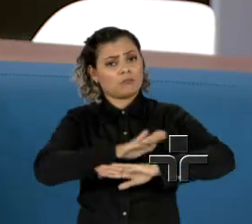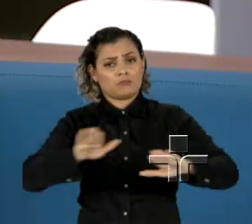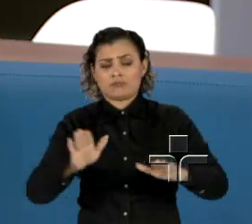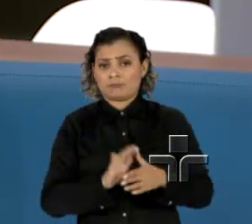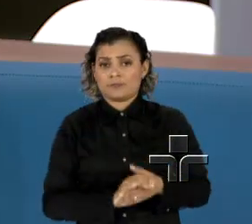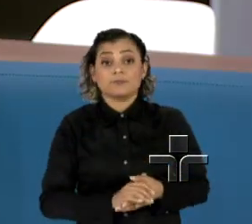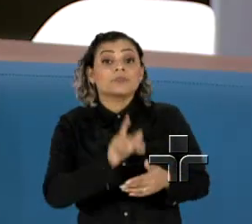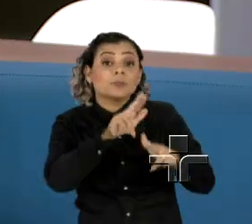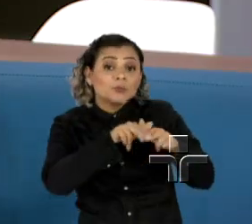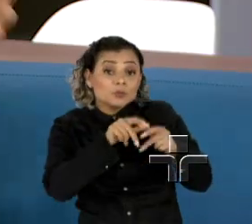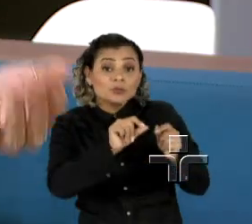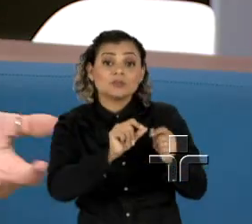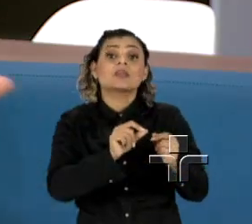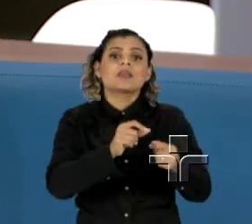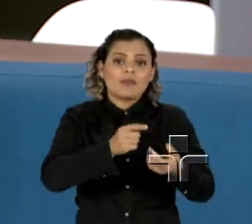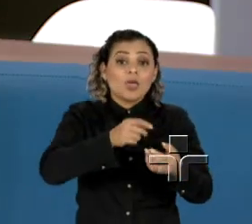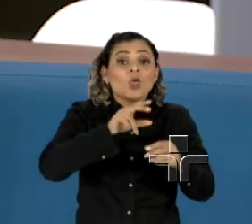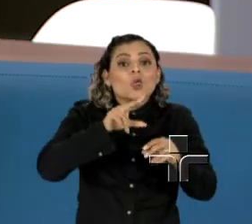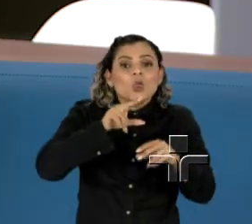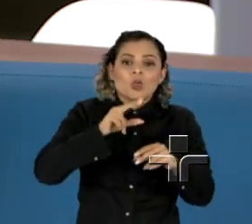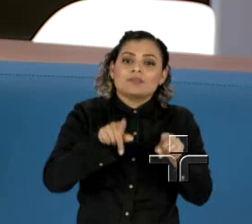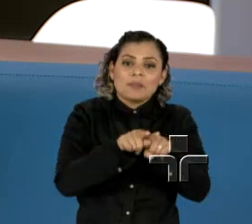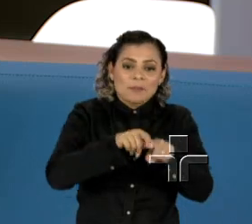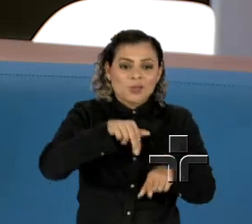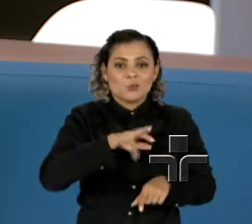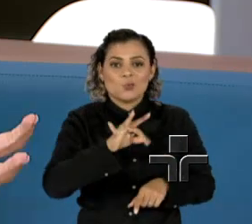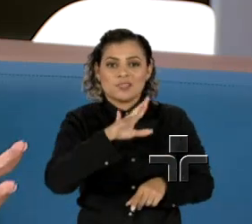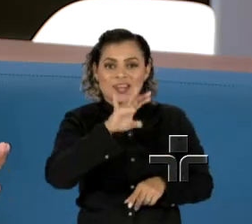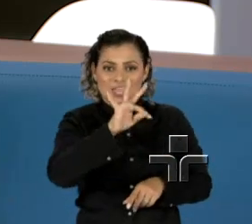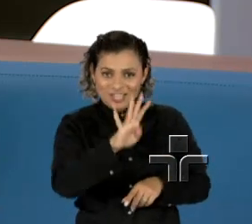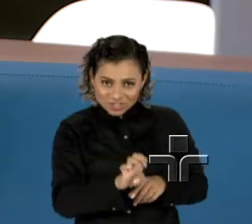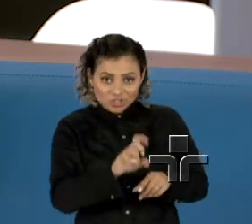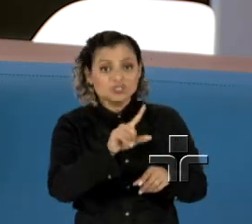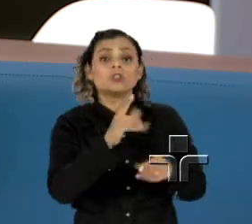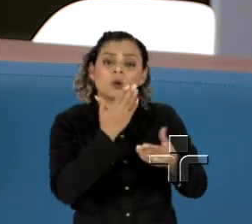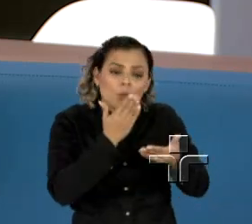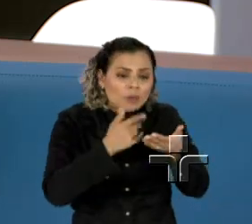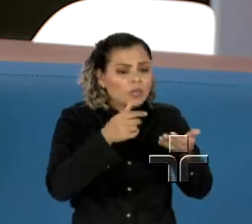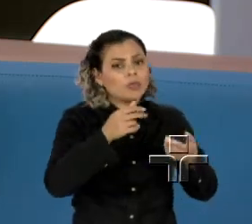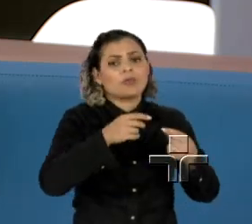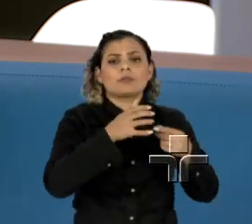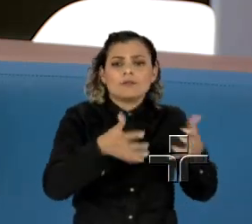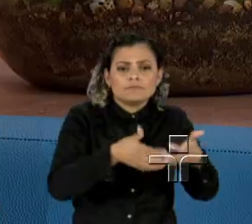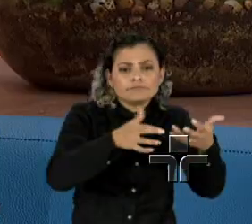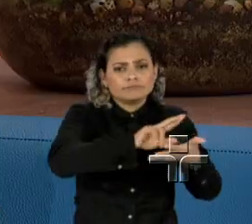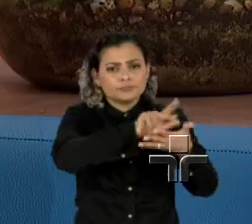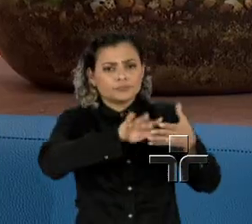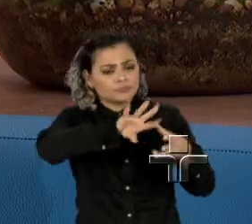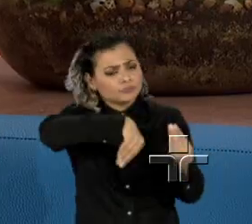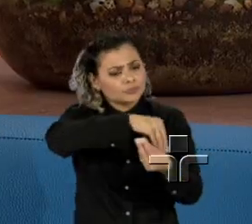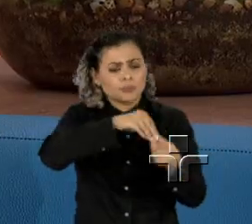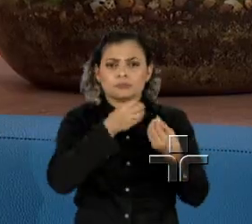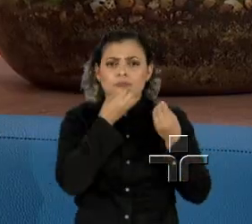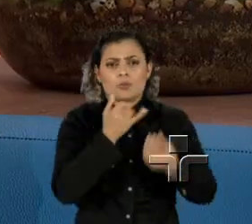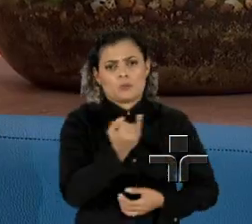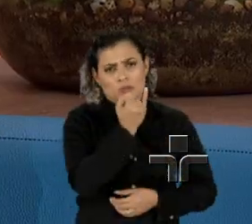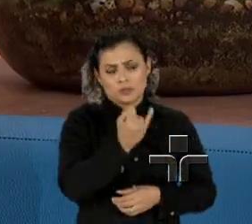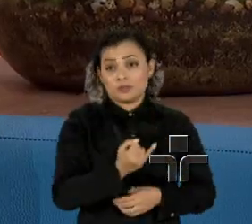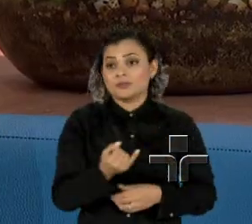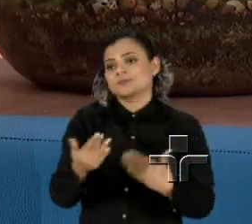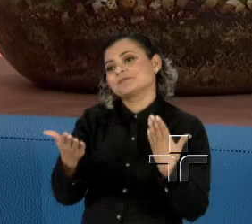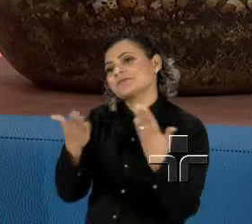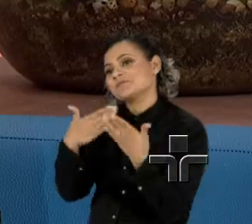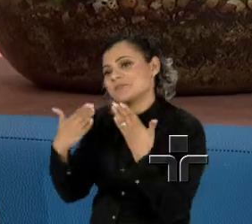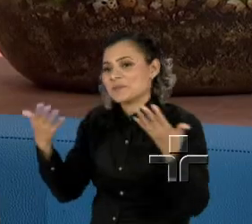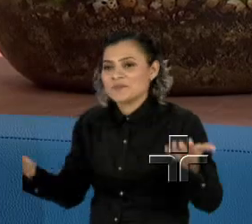necessidade calórica é uma coisa. Agora, os nutrientes, eles têm que estar presentes em toda a refeição. Sim. Olha, o nosso papo foi muito importante. A